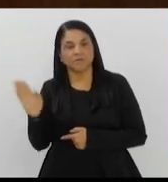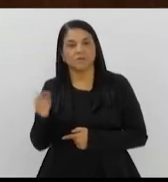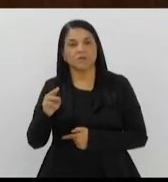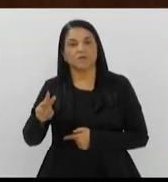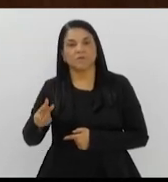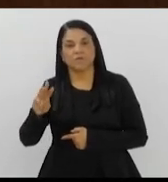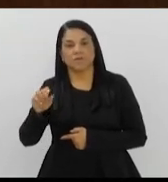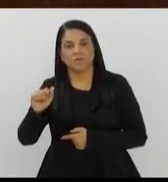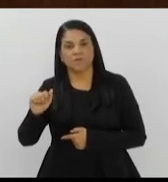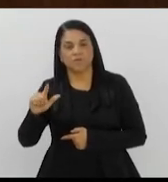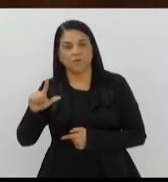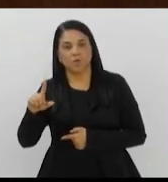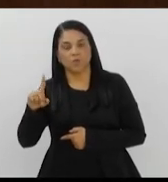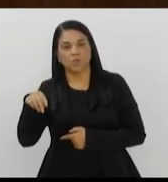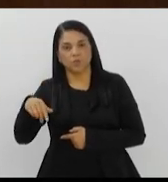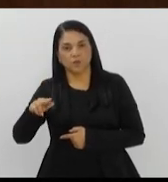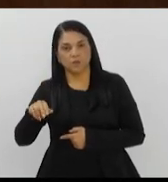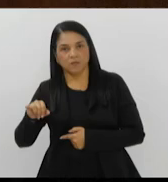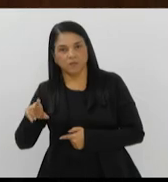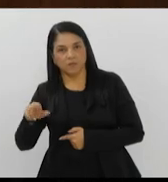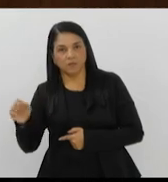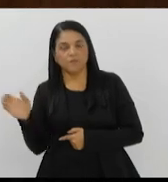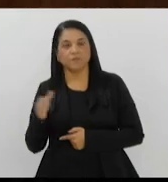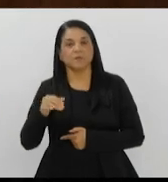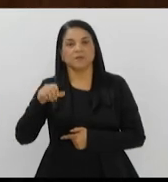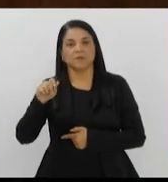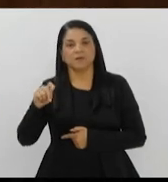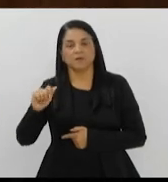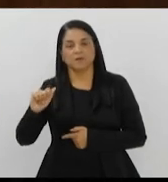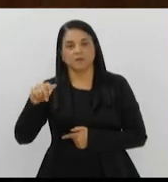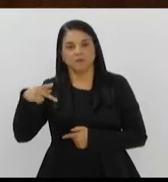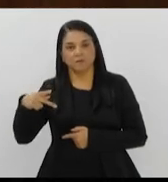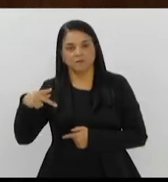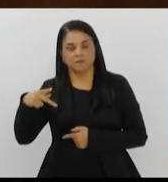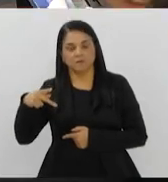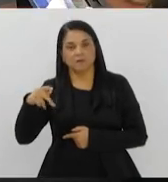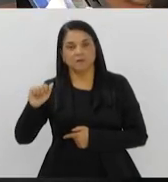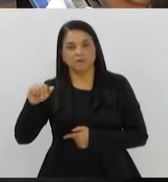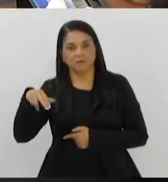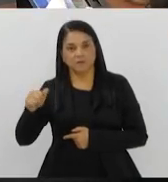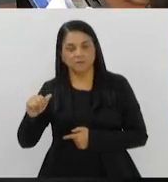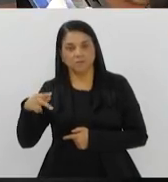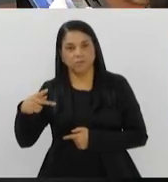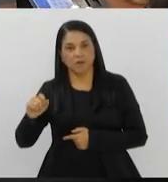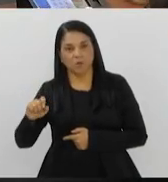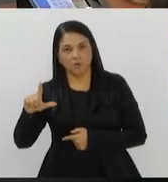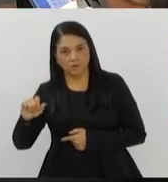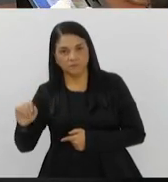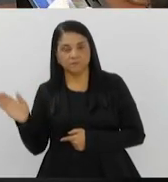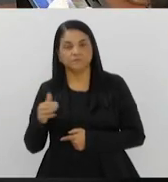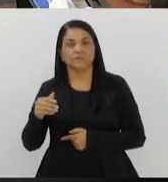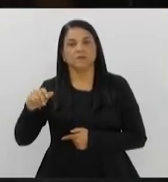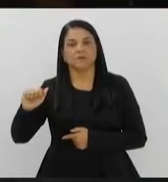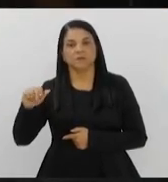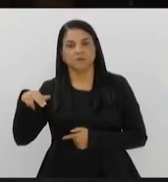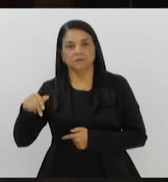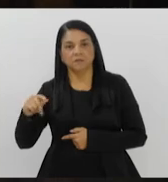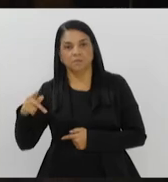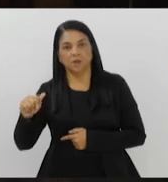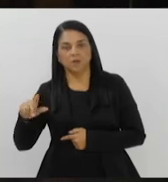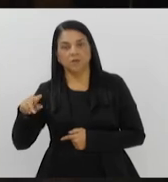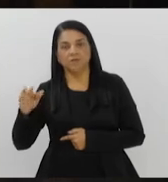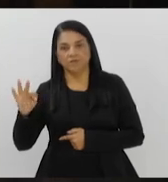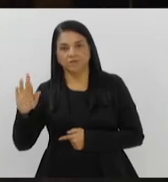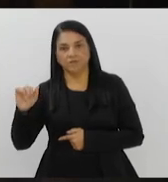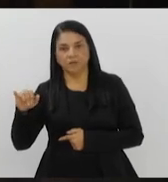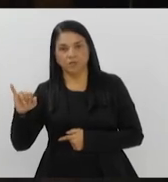Paula Freixo e Ana Paula Martins, que aqui se encontram. Obrigado, presidente. Anuncio. Indicação legislativa